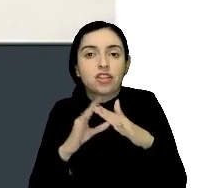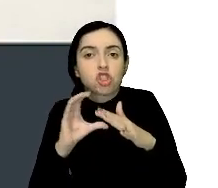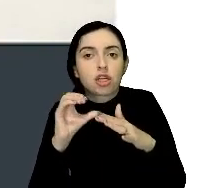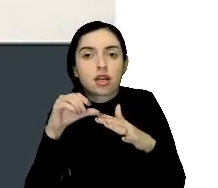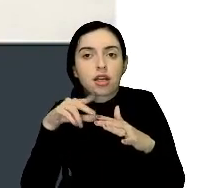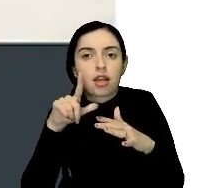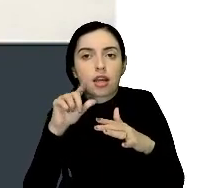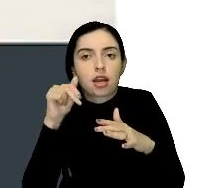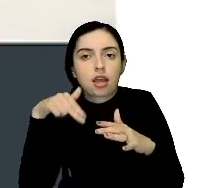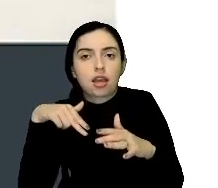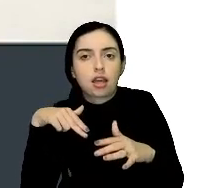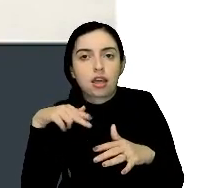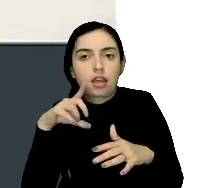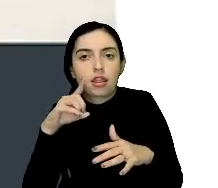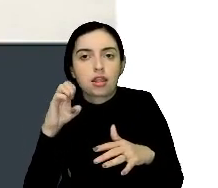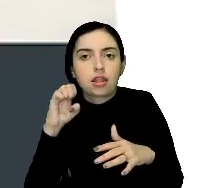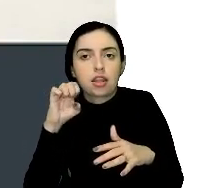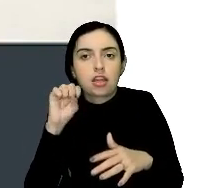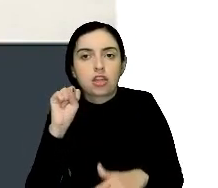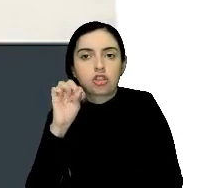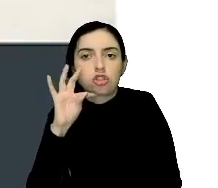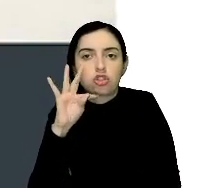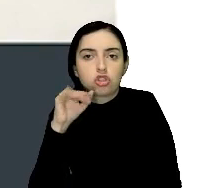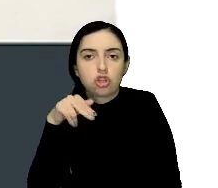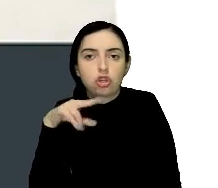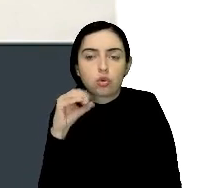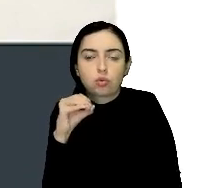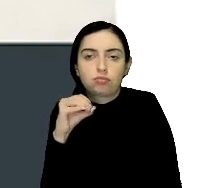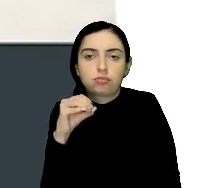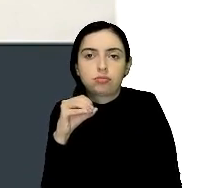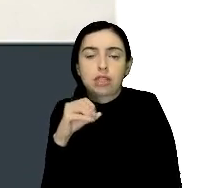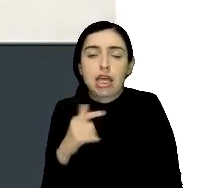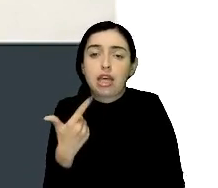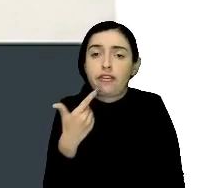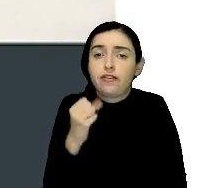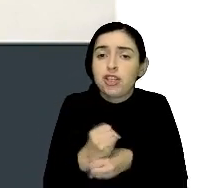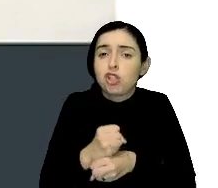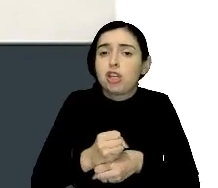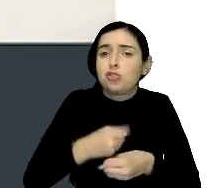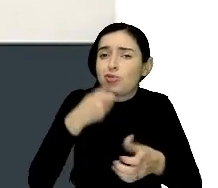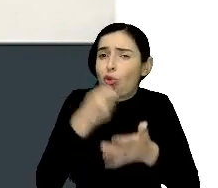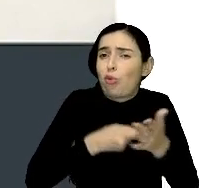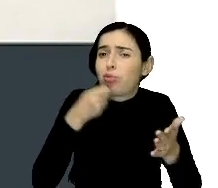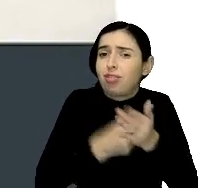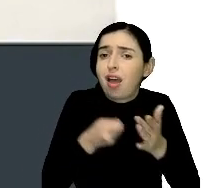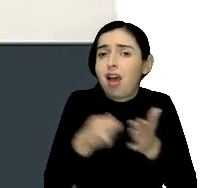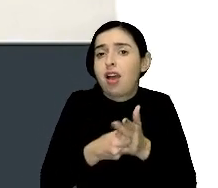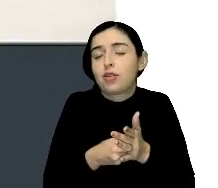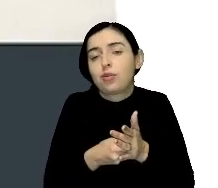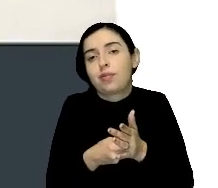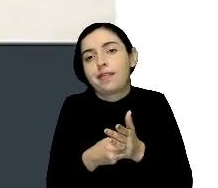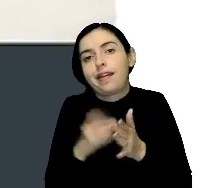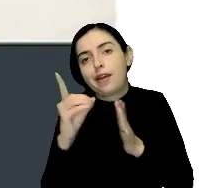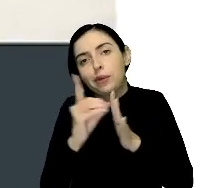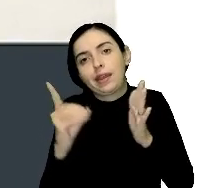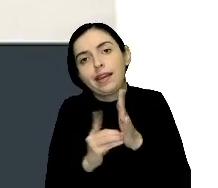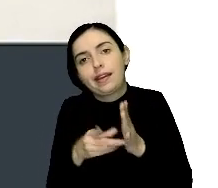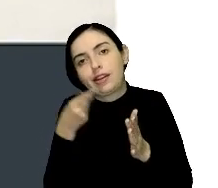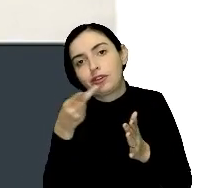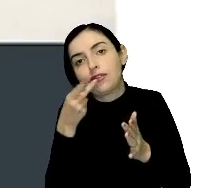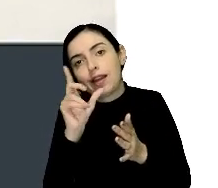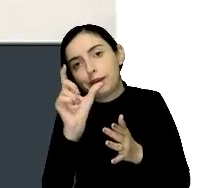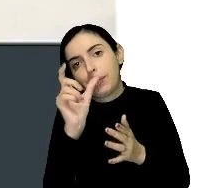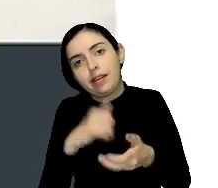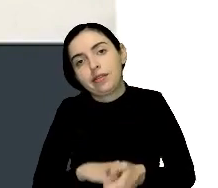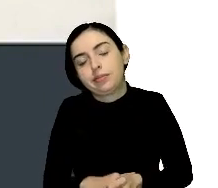20 anos para falar para o cara não ser chamado de clandestino, de ilegal, tal. Vem o decreto e chama o cara de clandestino. Tá bom. Aí